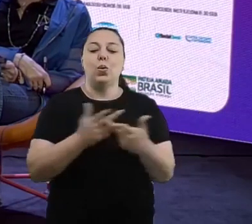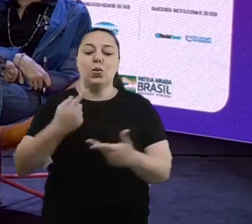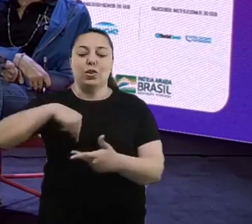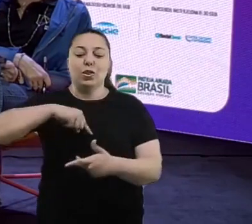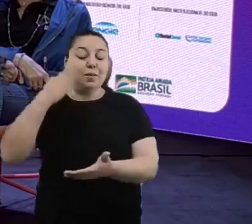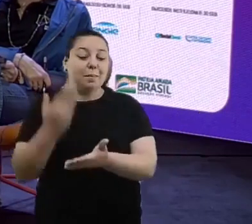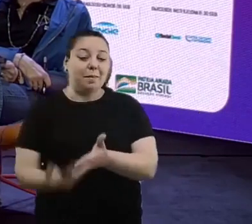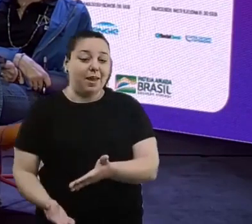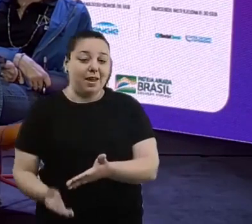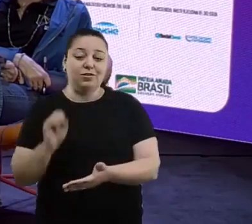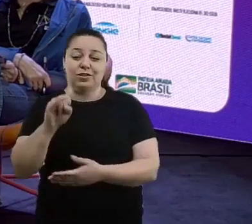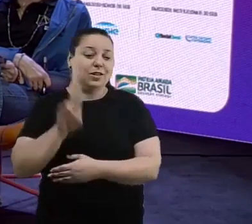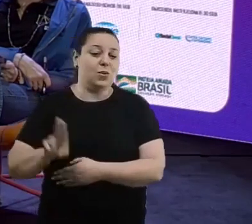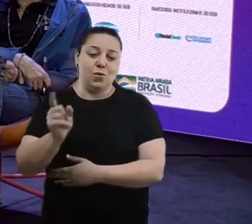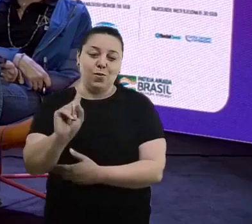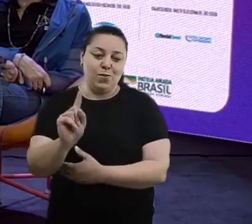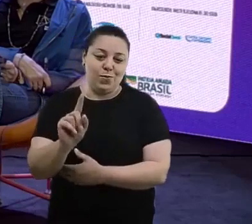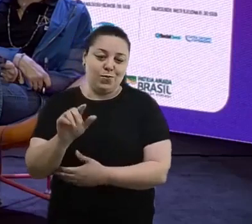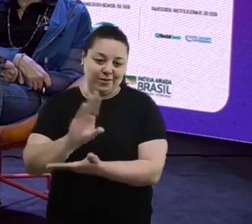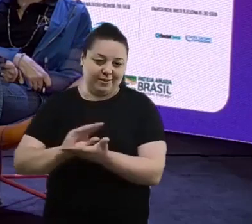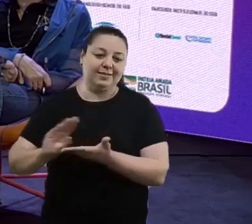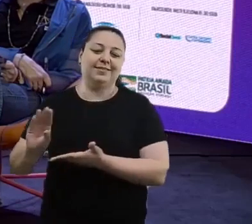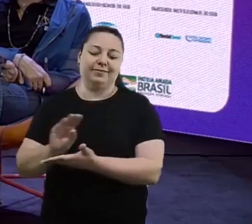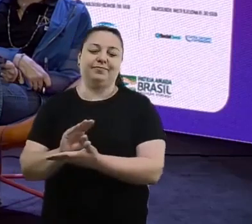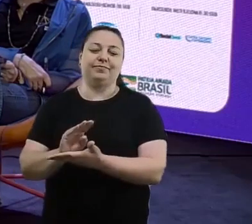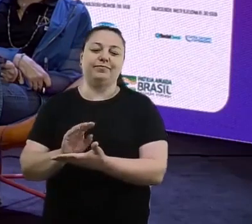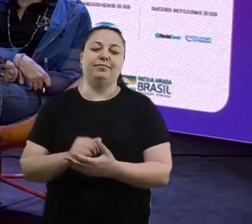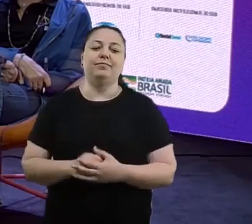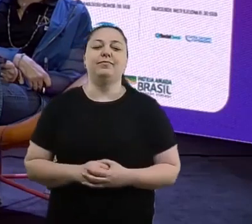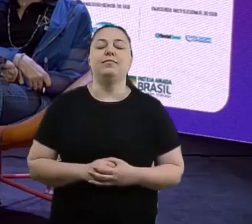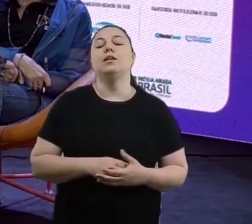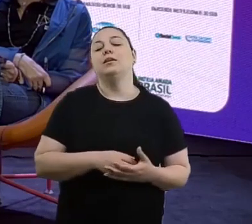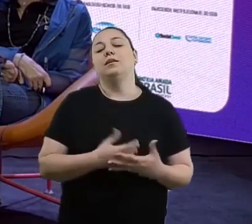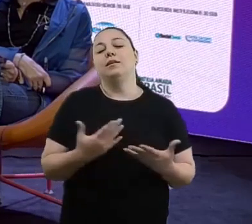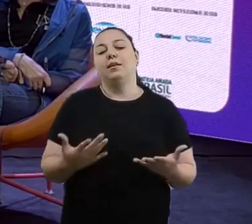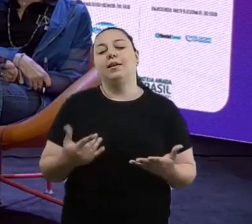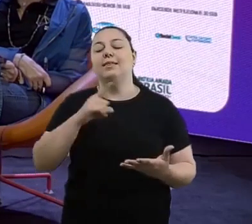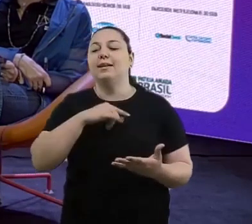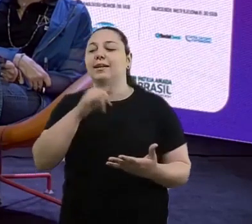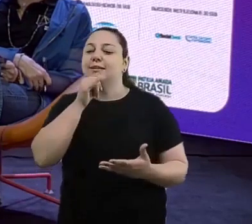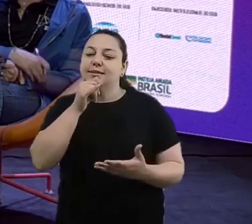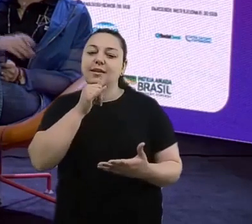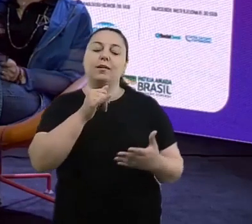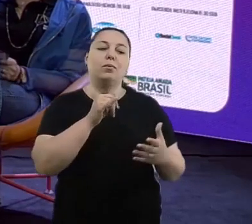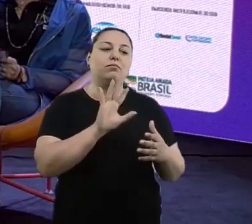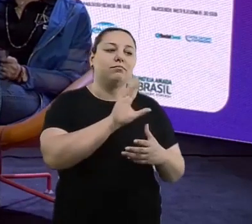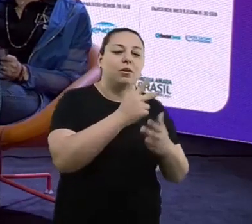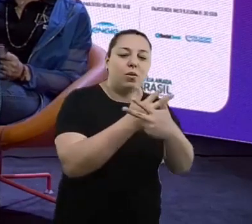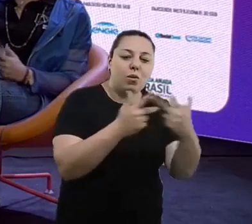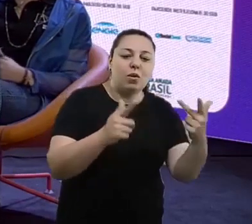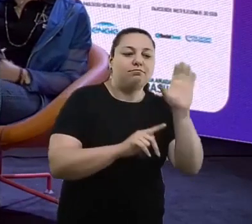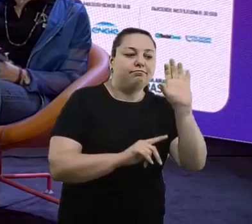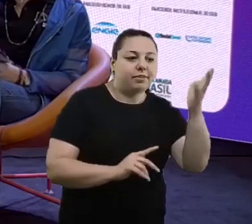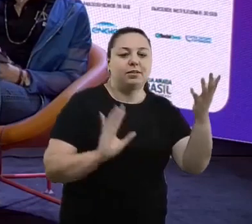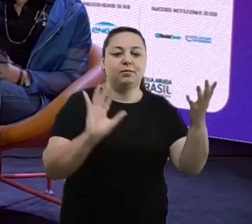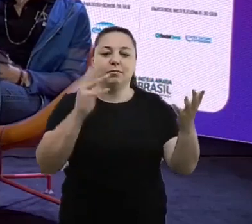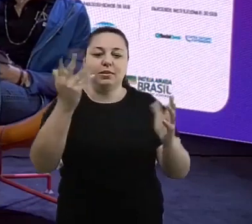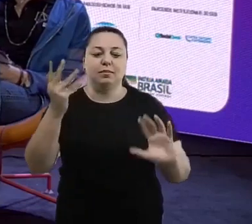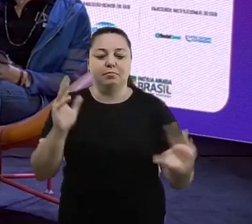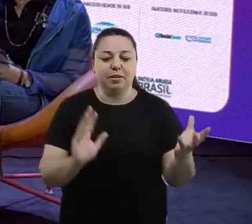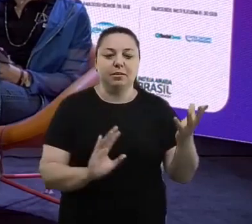desvio padrão para determinar realmente as faixas de alerta, e a média acrescida ou subtraída de 2 desvios padrão, né, para determinar uma